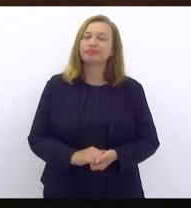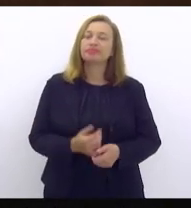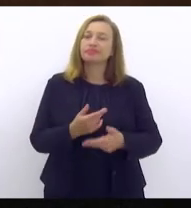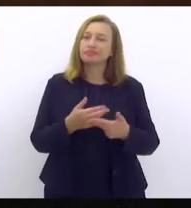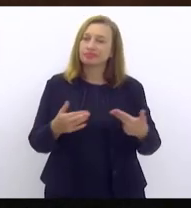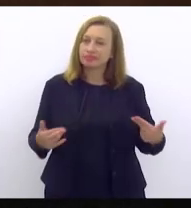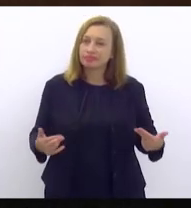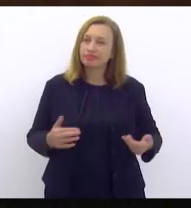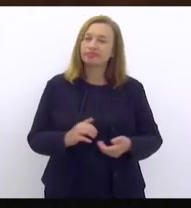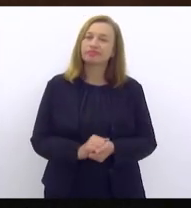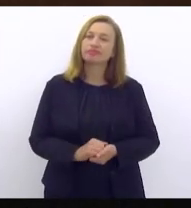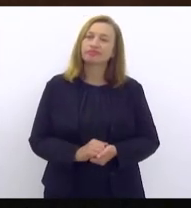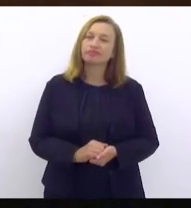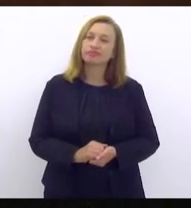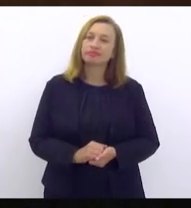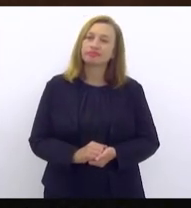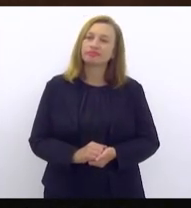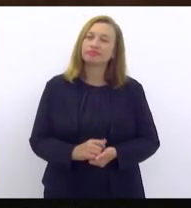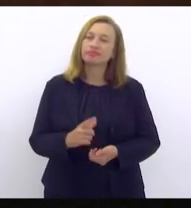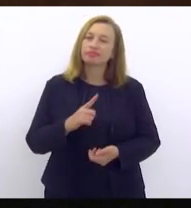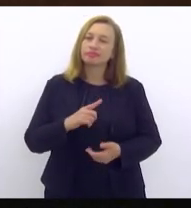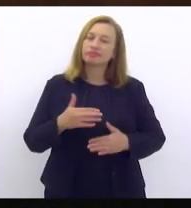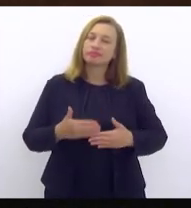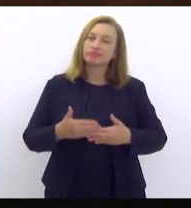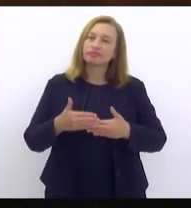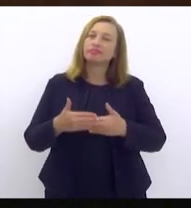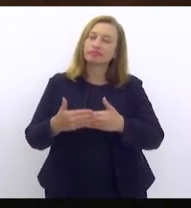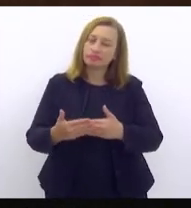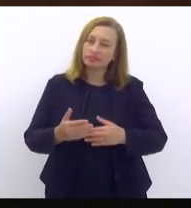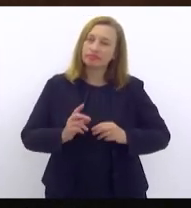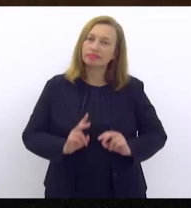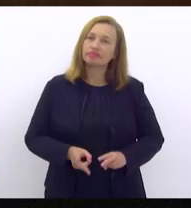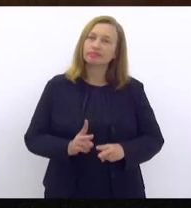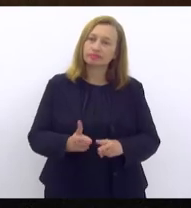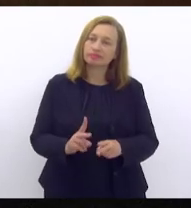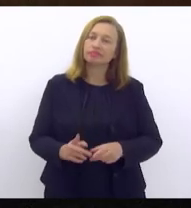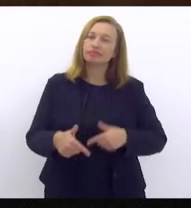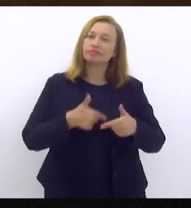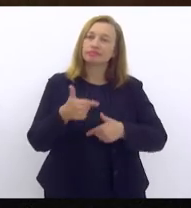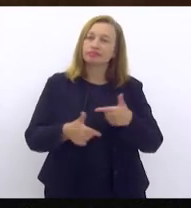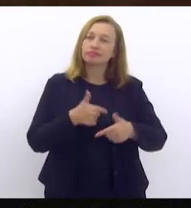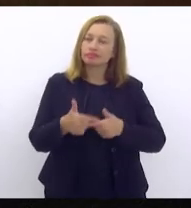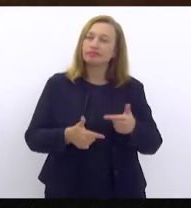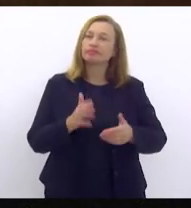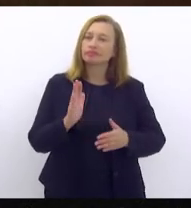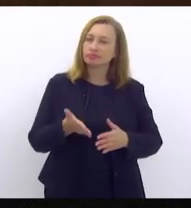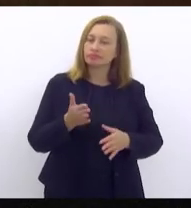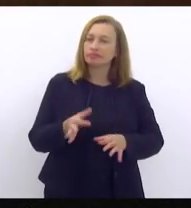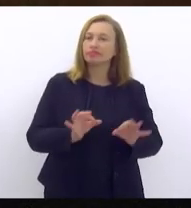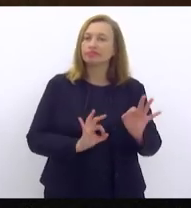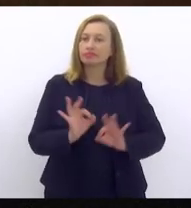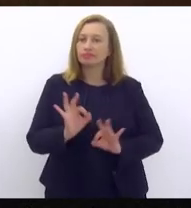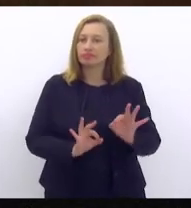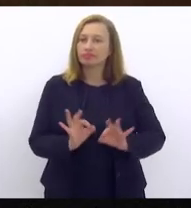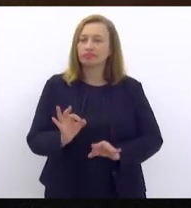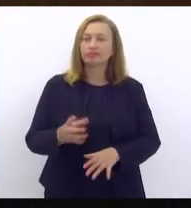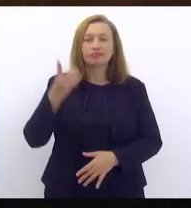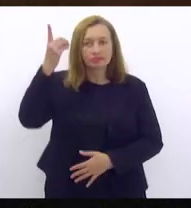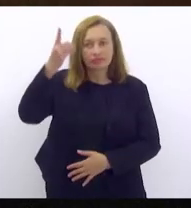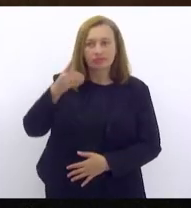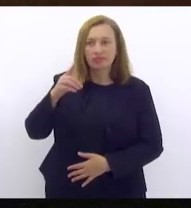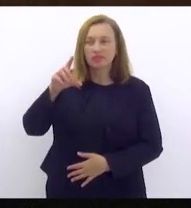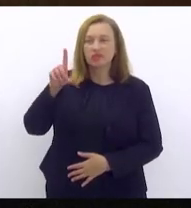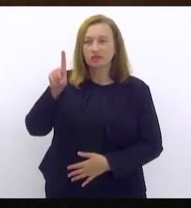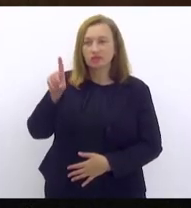muito nós teremos a avançar, dar continuidade ao trabalho que já vinha sendo feito pelo nosso deputado